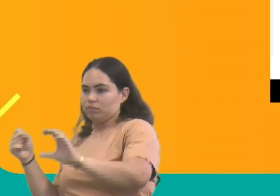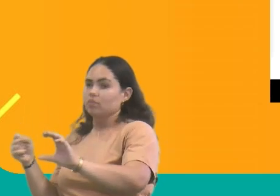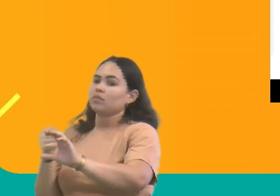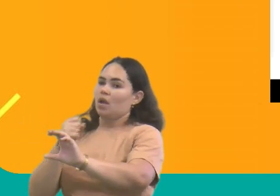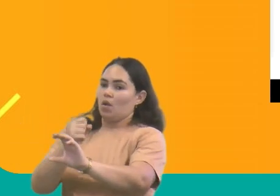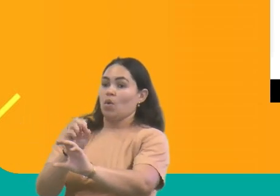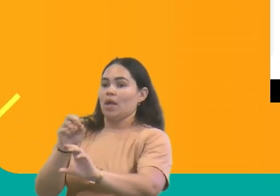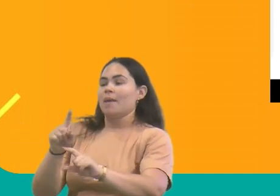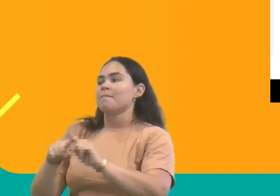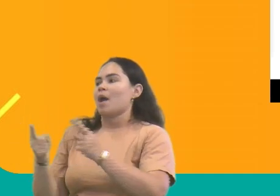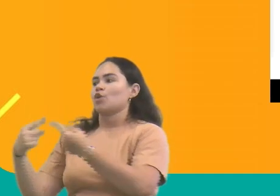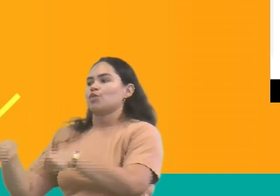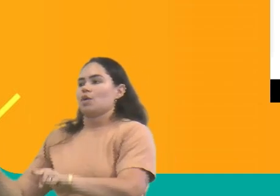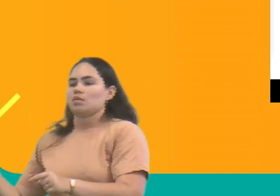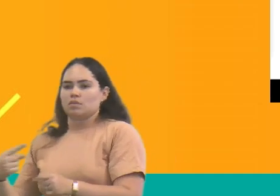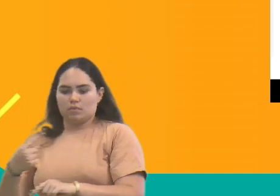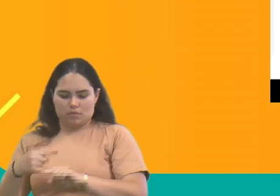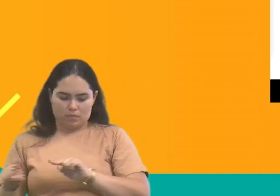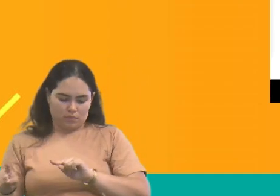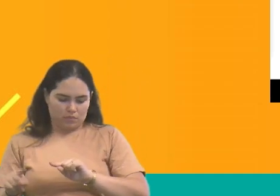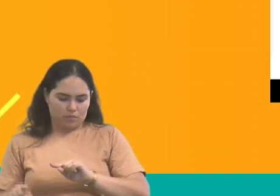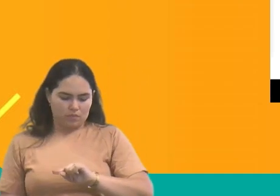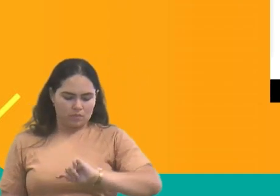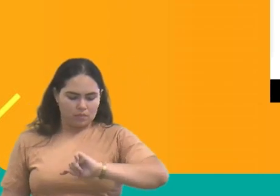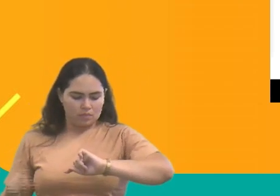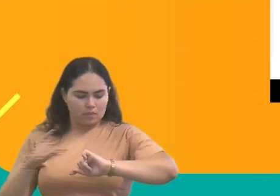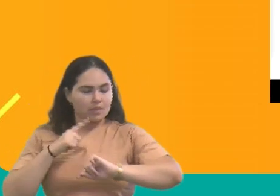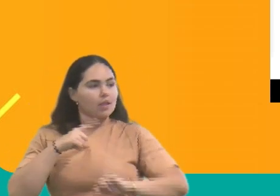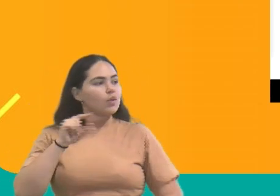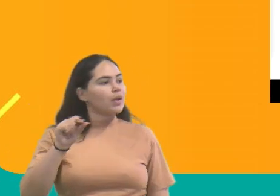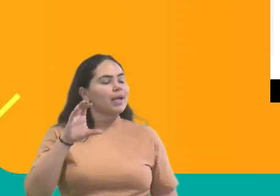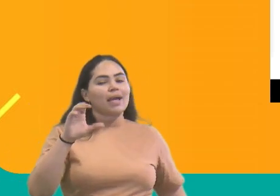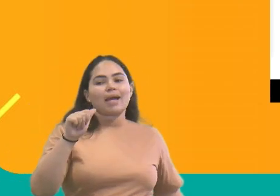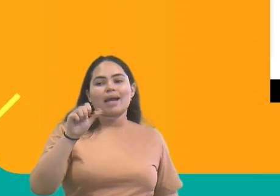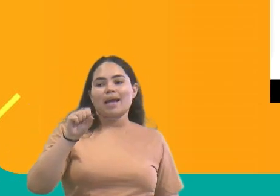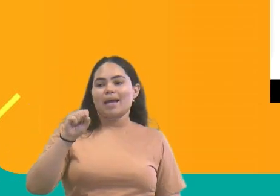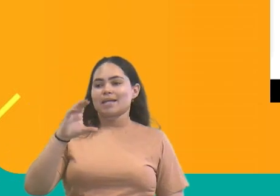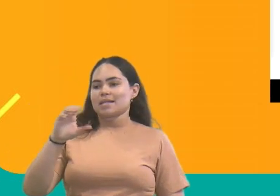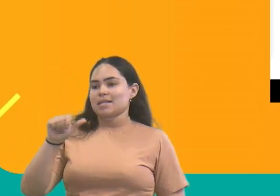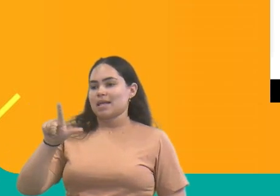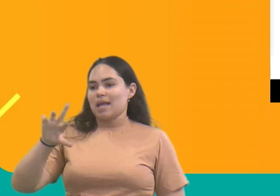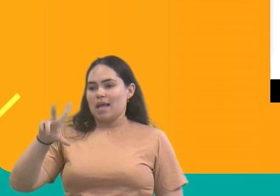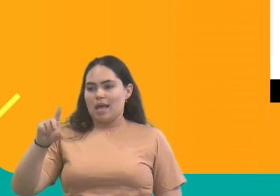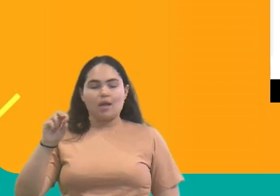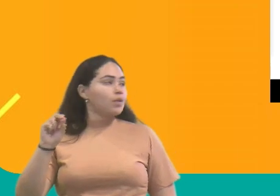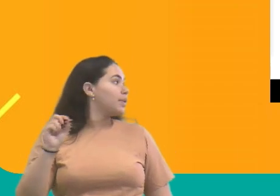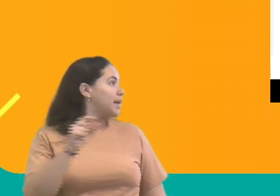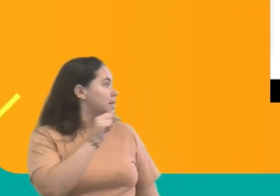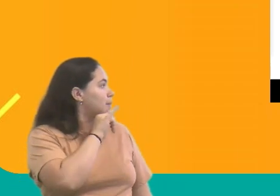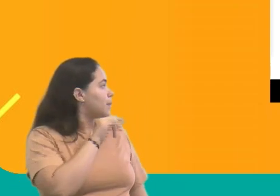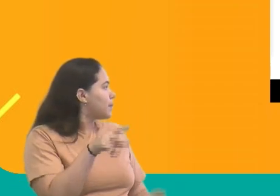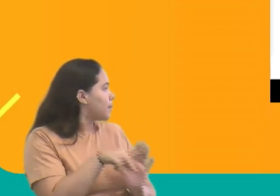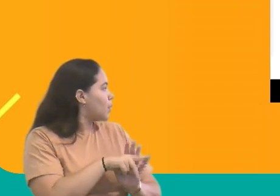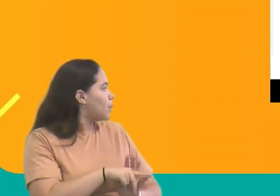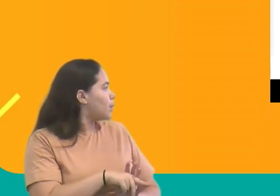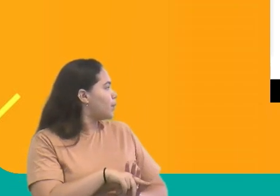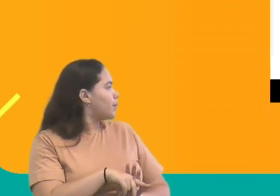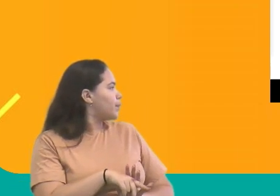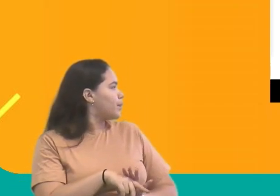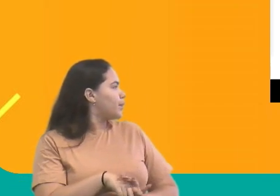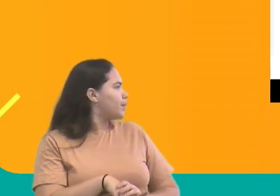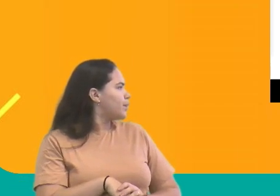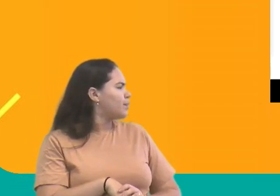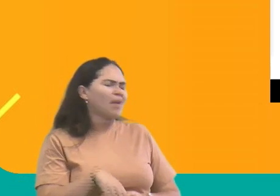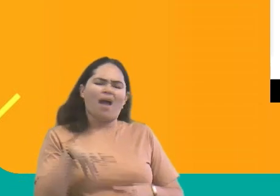churrasco não, please. E eu tenho aqui o cascalho, que é para reter pontos de areia. Catarina, não entendi